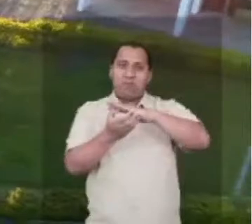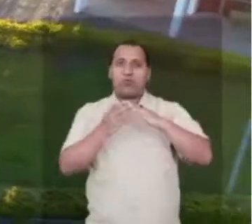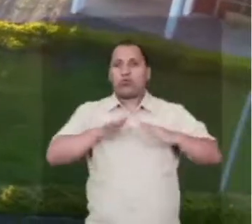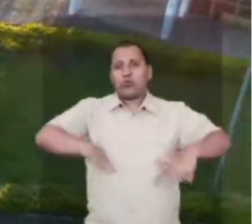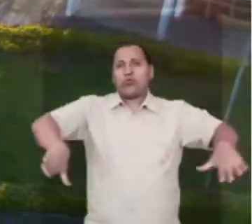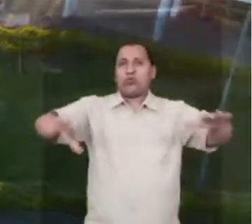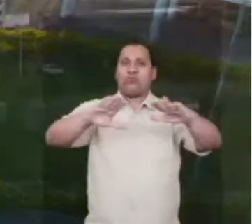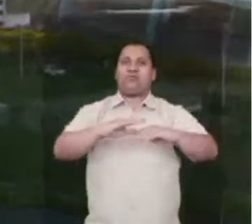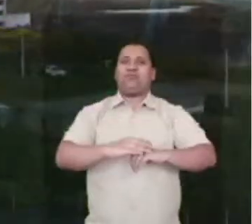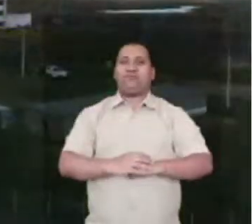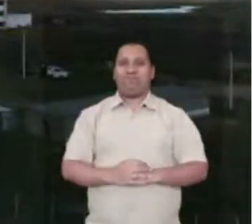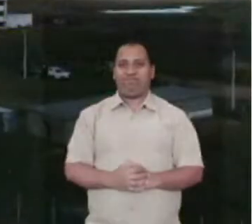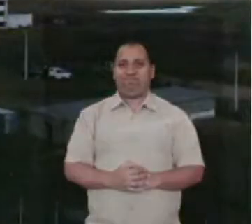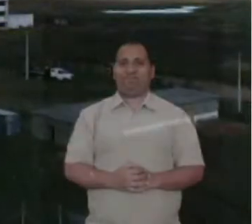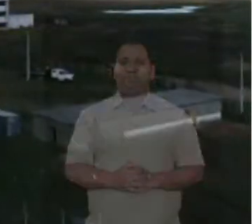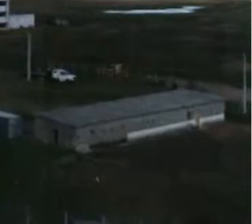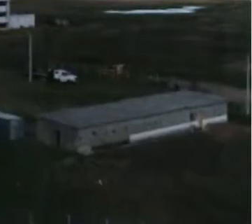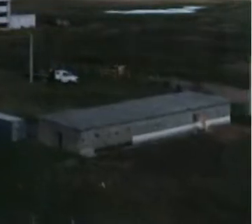campi universitários.